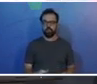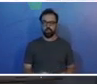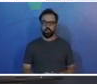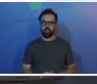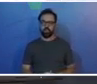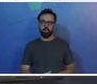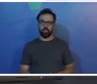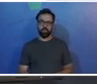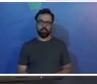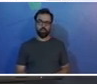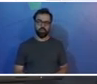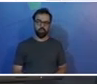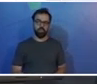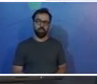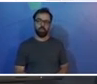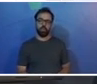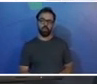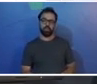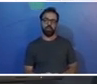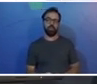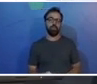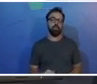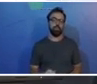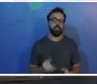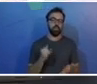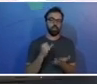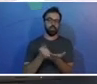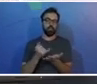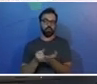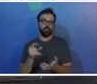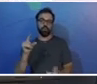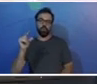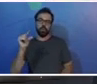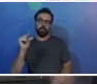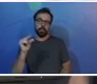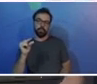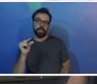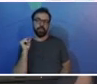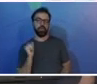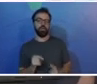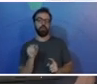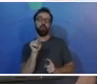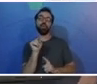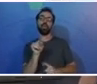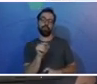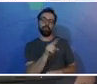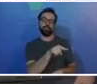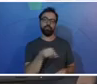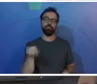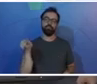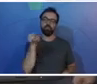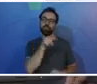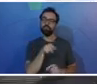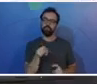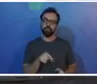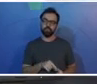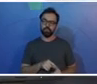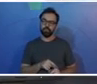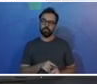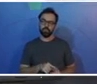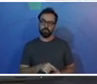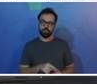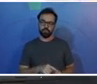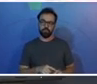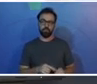Letra B. E a menor, quer dizer, qual é a menor taxa que tem nessas imagens? Por quê? A